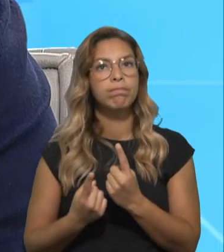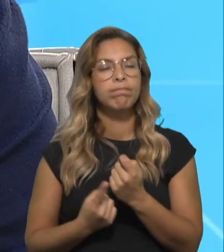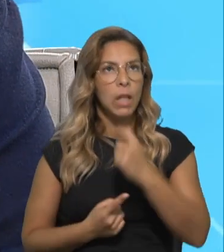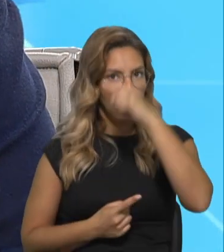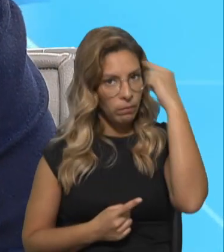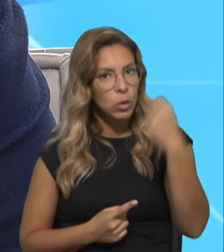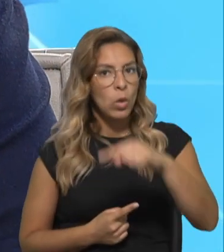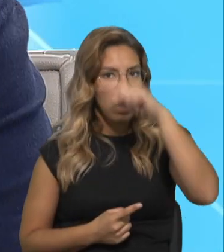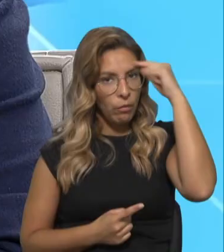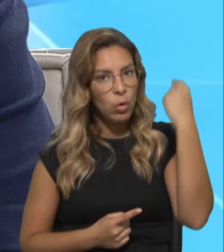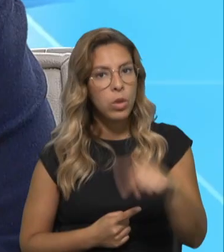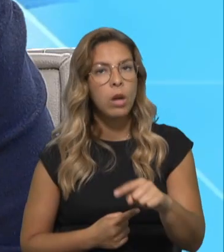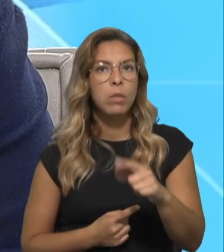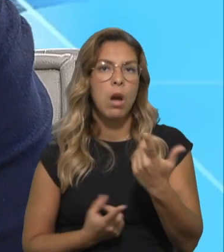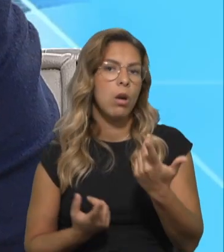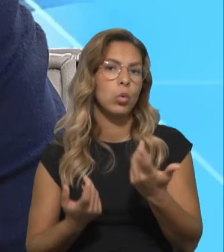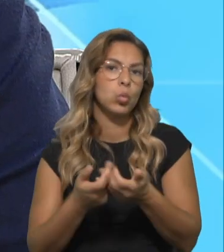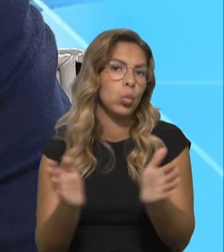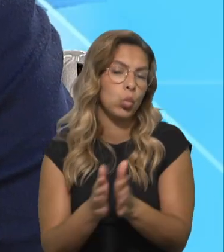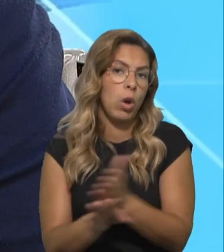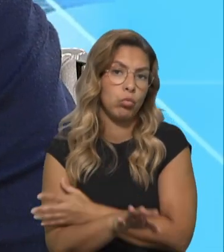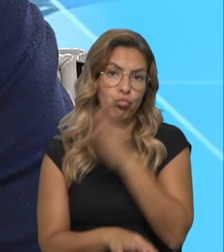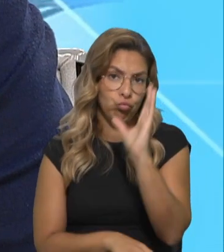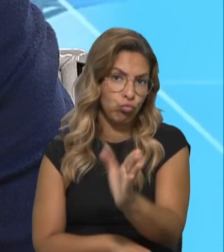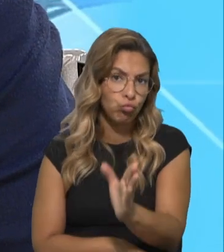como existe em todos nós. Eu volto a dizer,